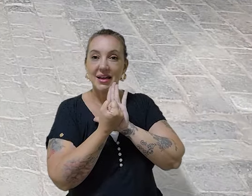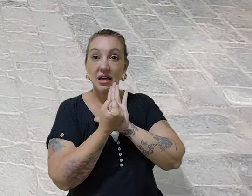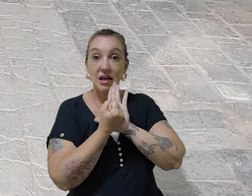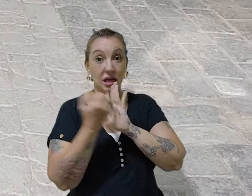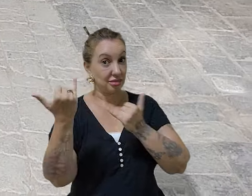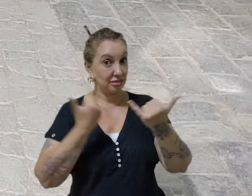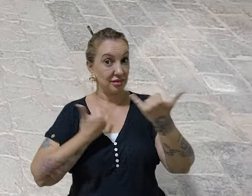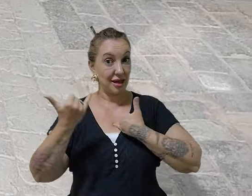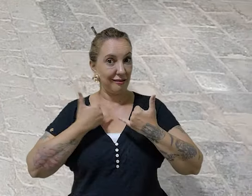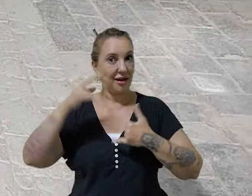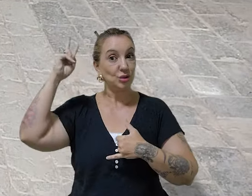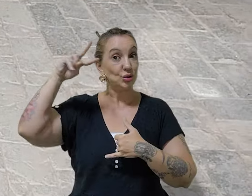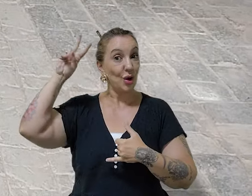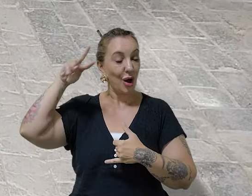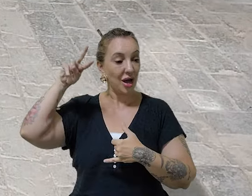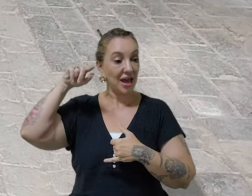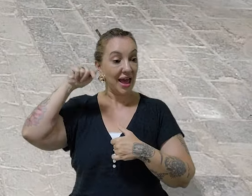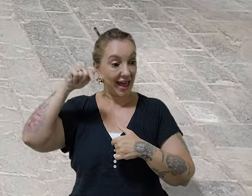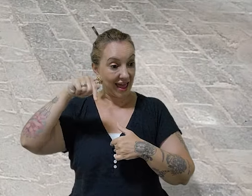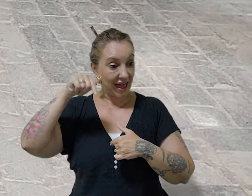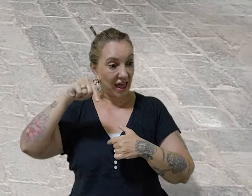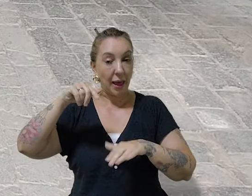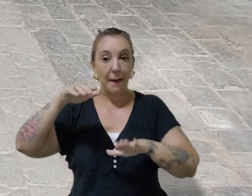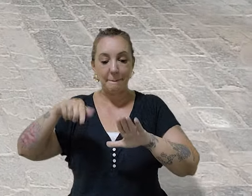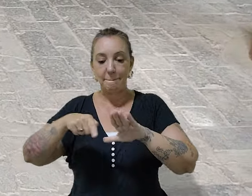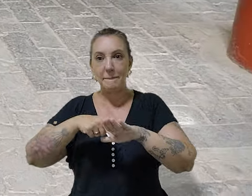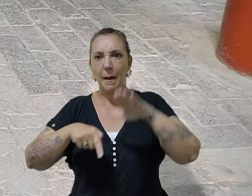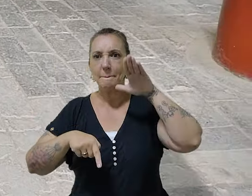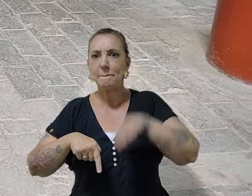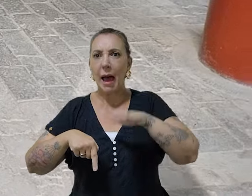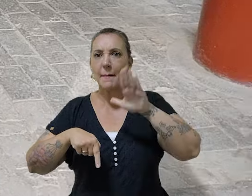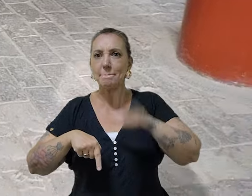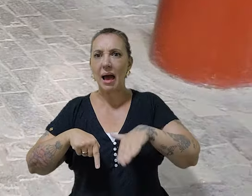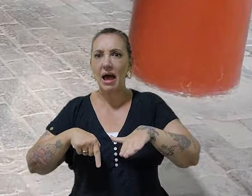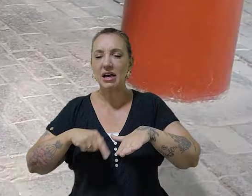dizem aí as histórias de que isso é batida do pé no chão.